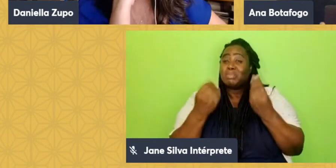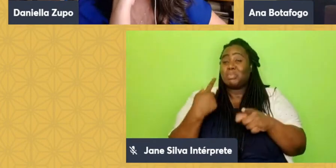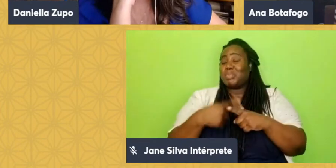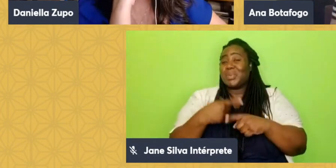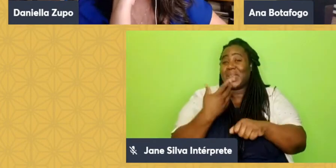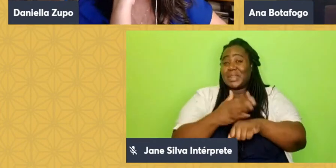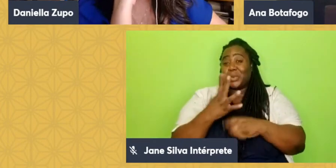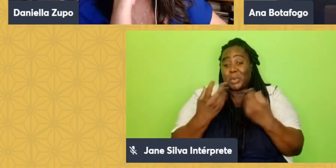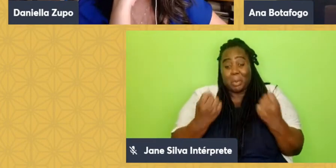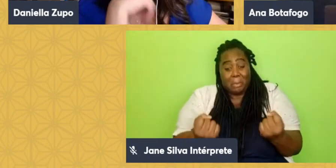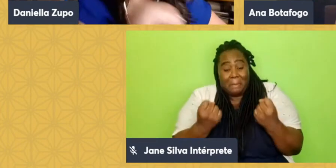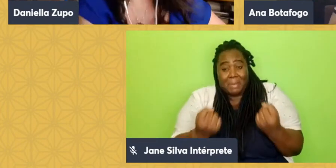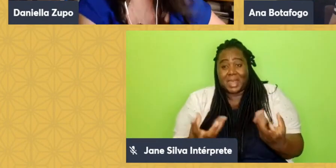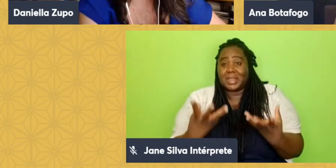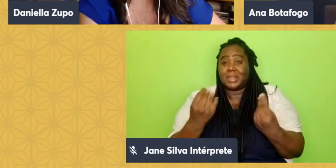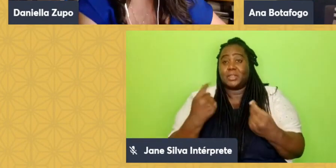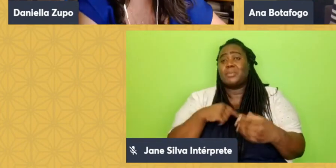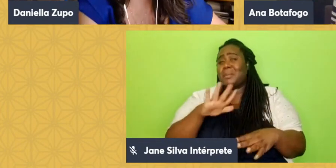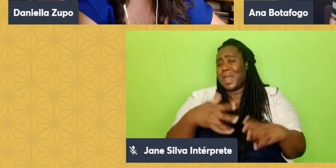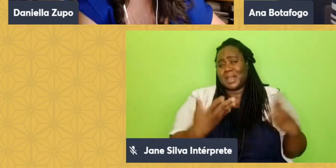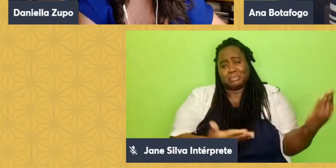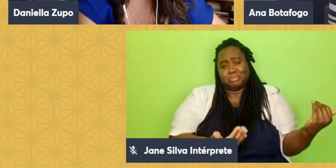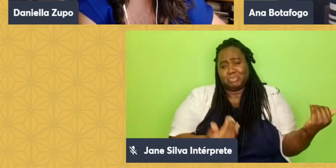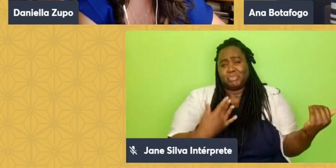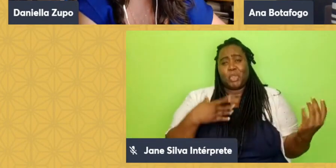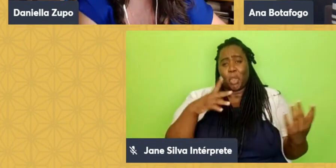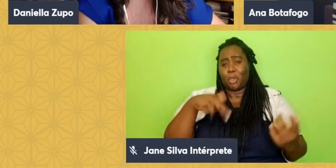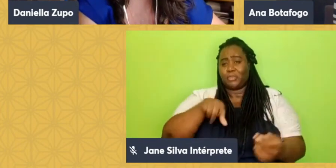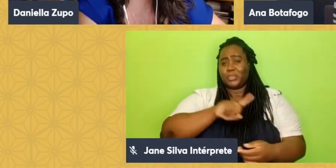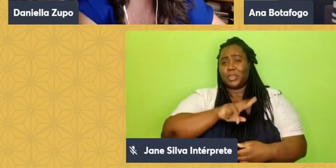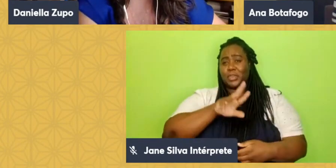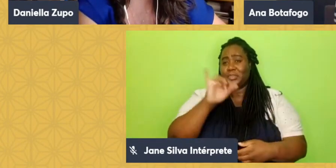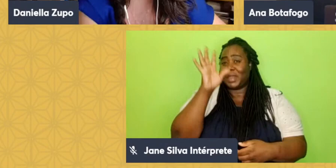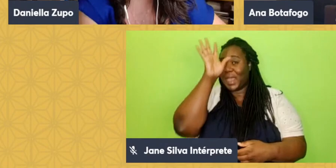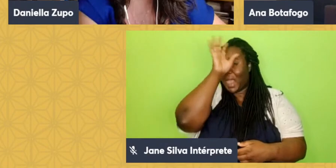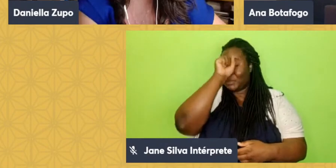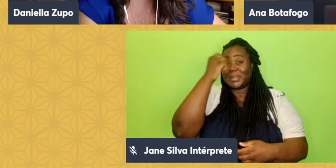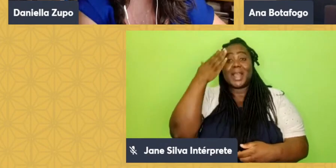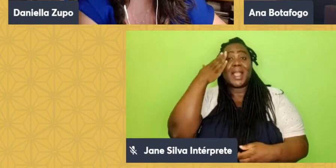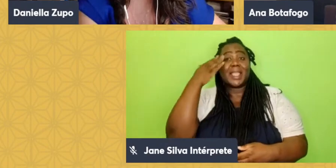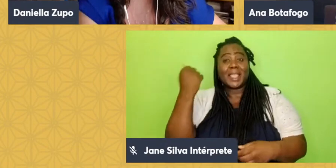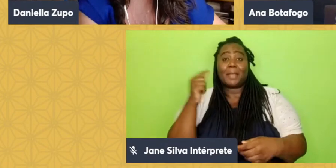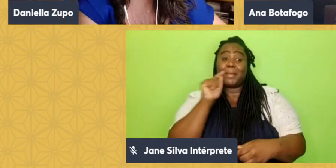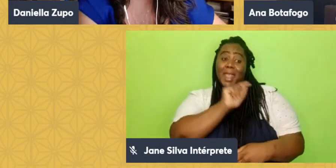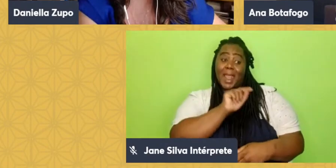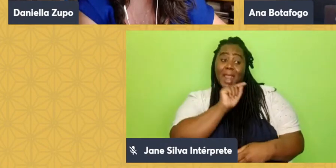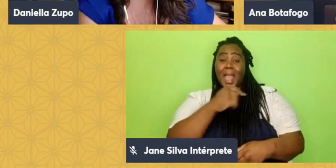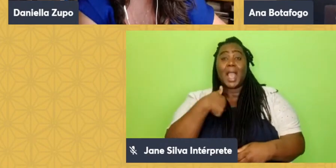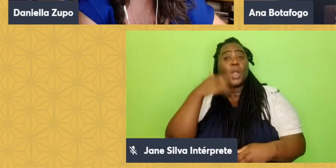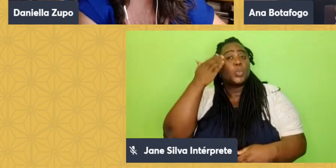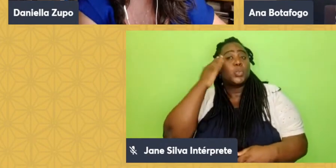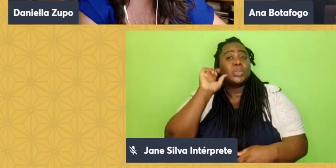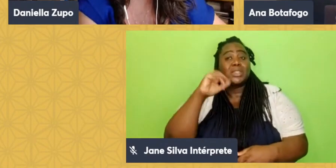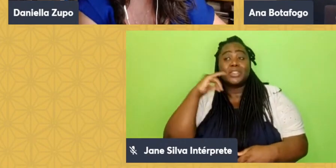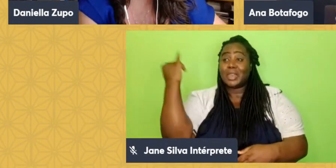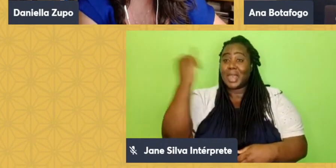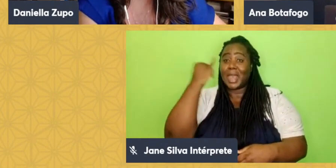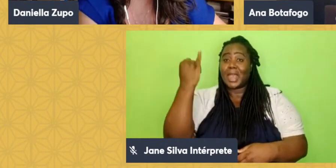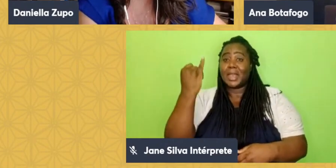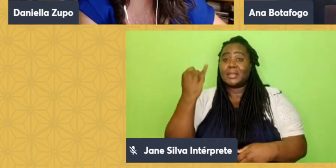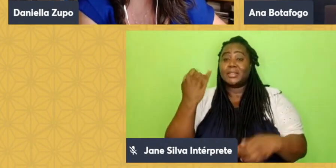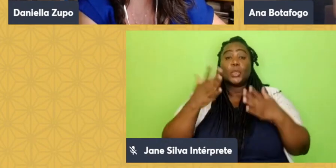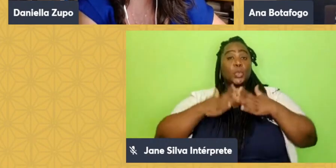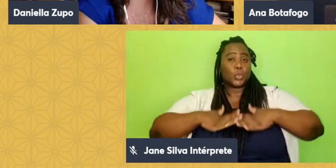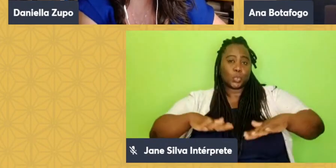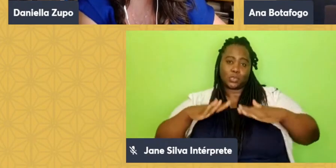mas a gente aprende eu era muito jovem e a gente vai aprendendo e saber da ali eu entendi a importância do